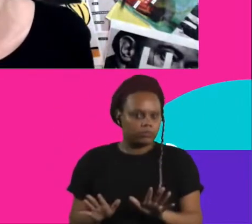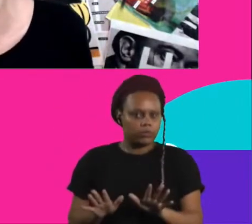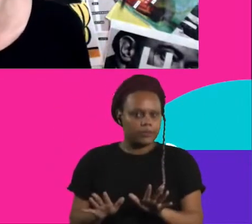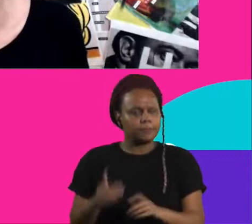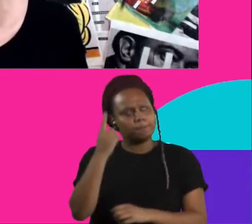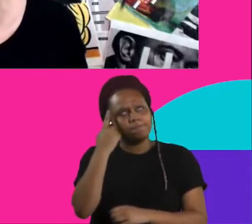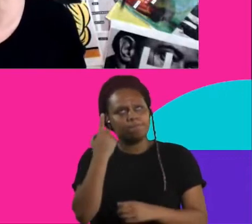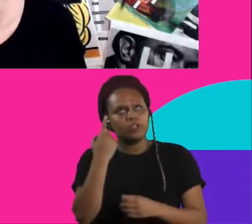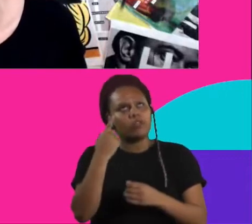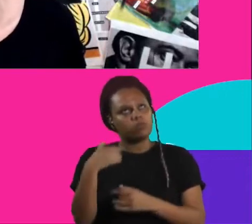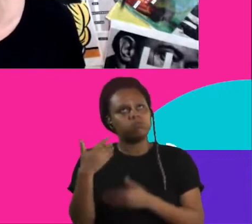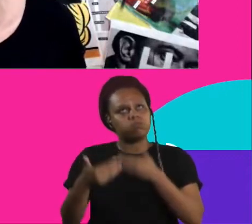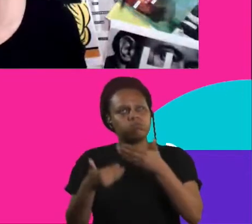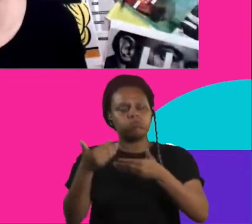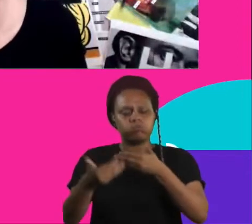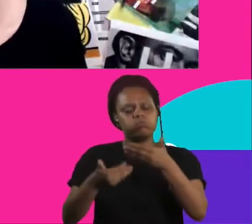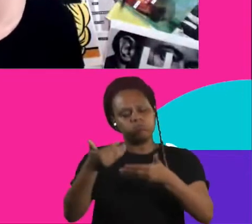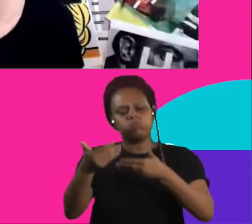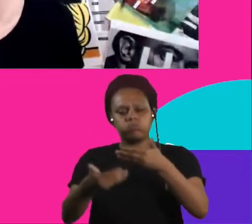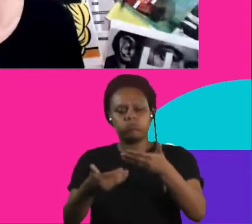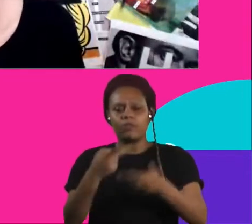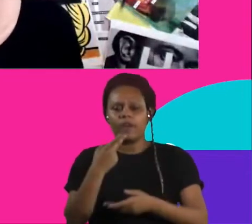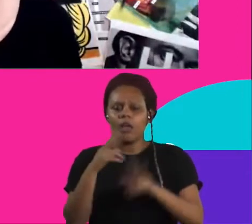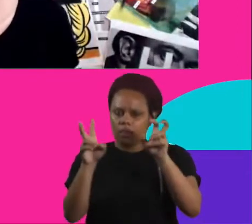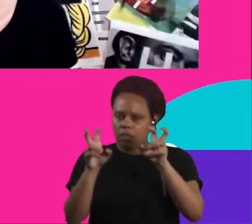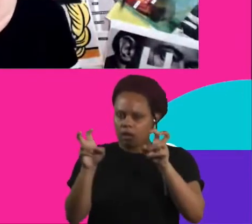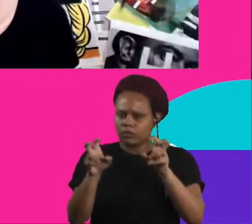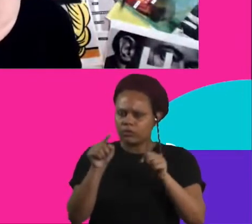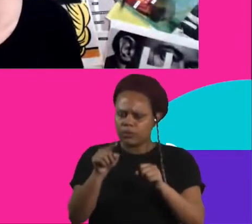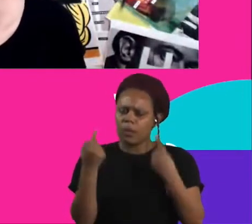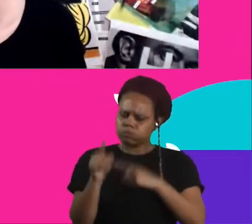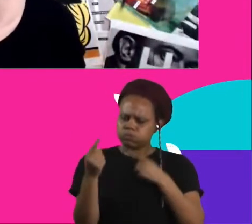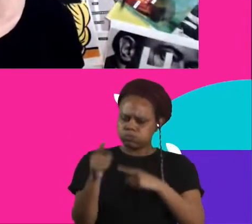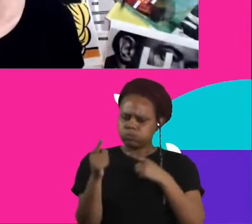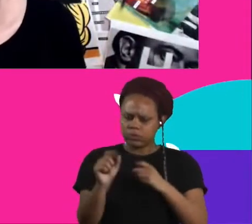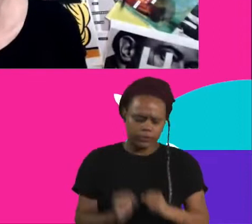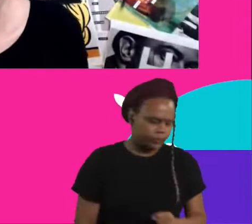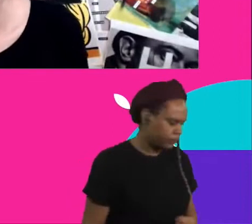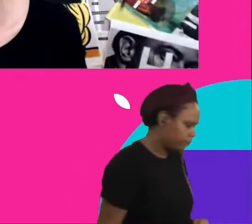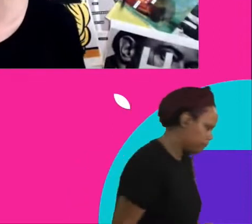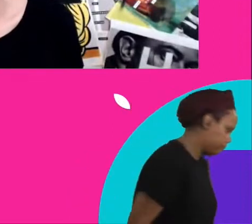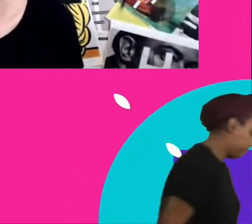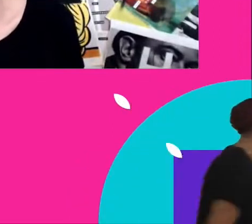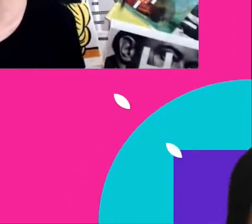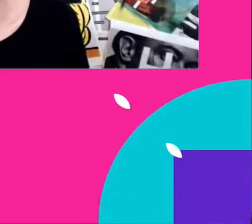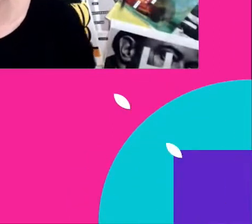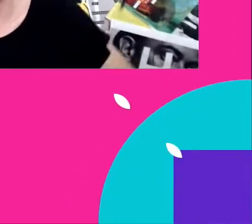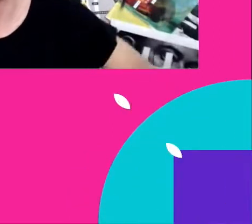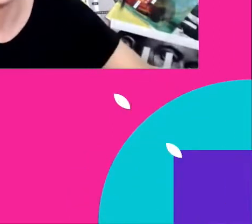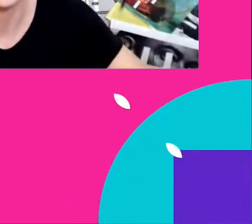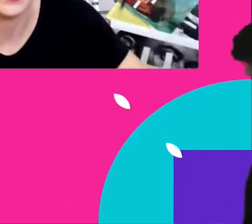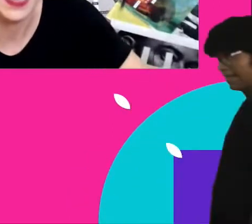ele vai discorrendo, né, o livro, vai falando sobre esse tipo de provocação. Eu, na verdade, trouxe o livro e